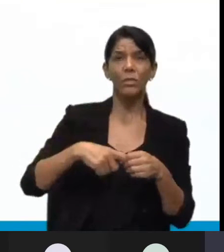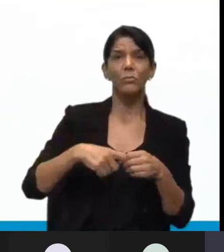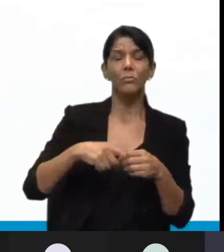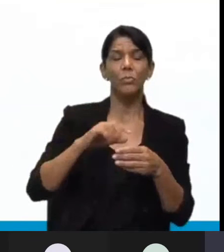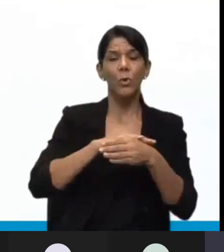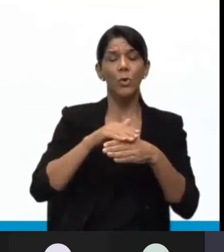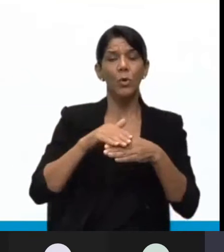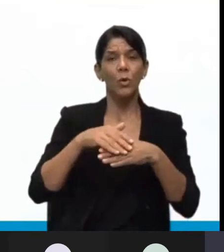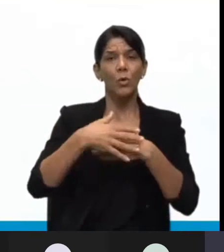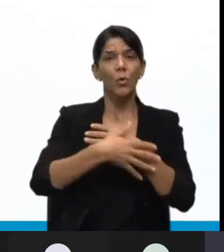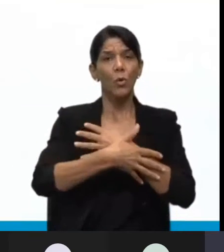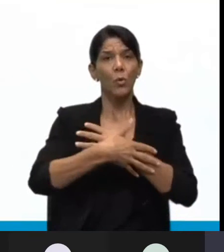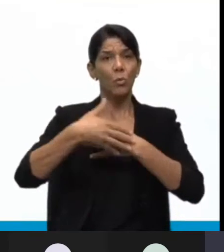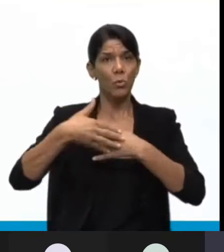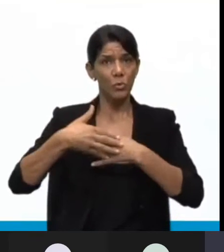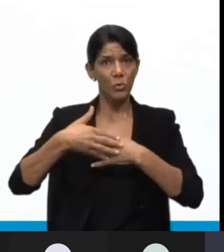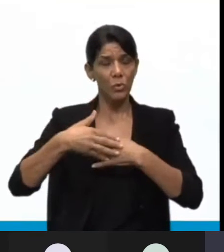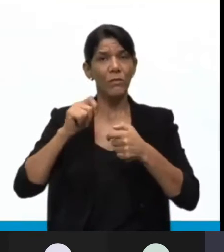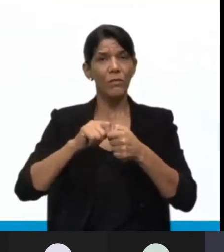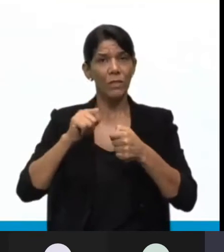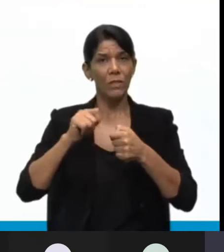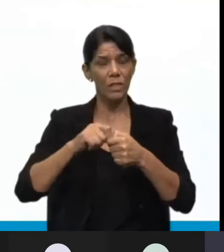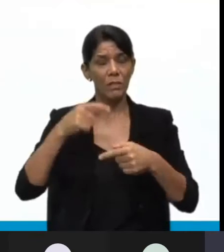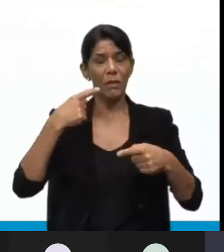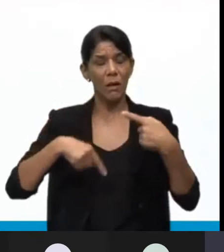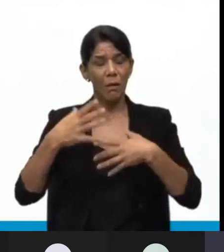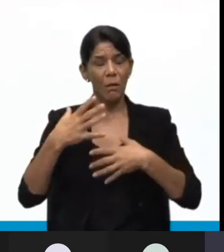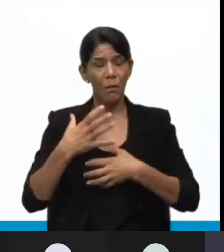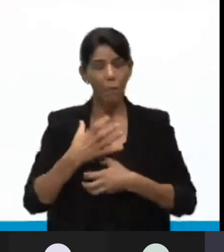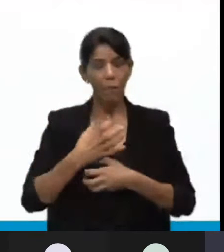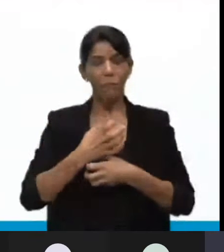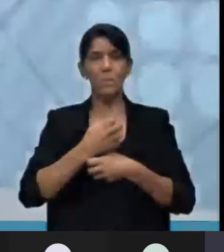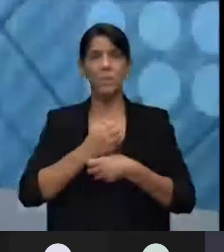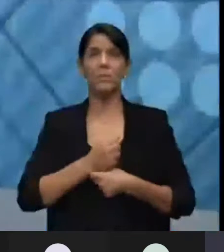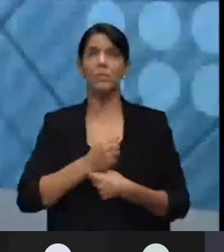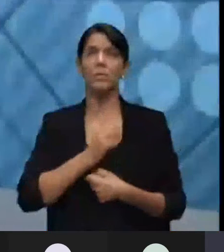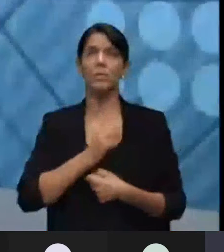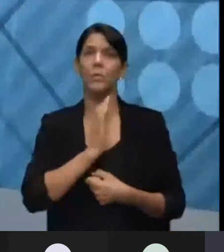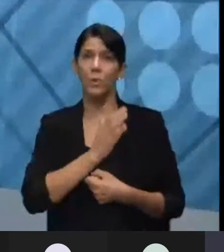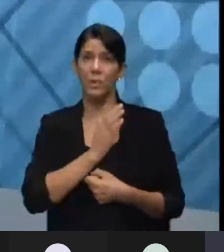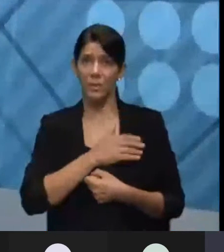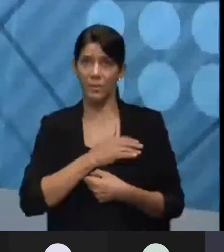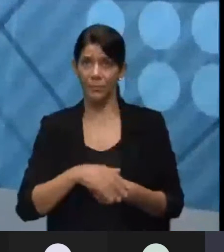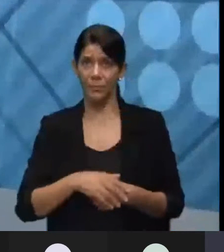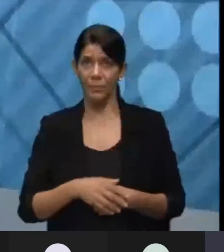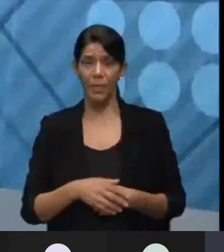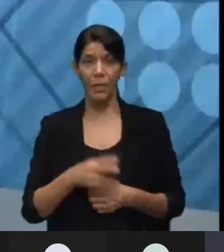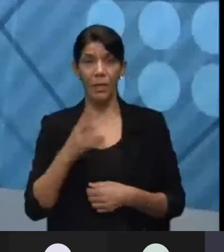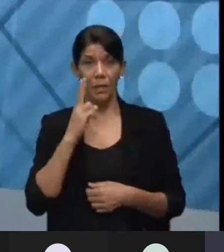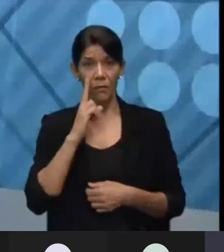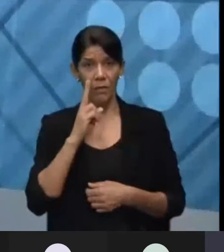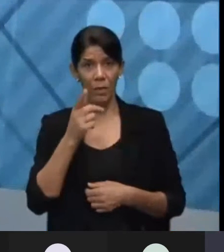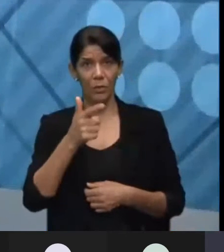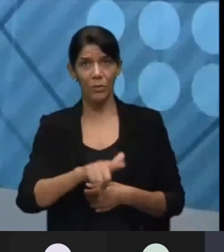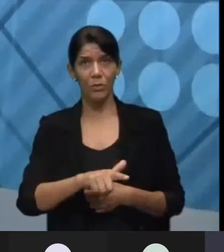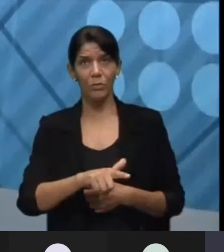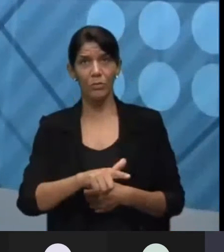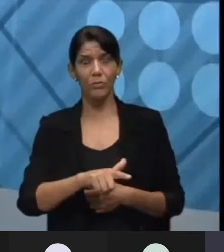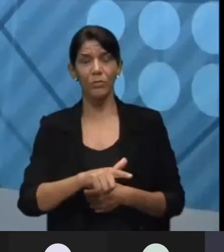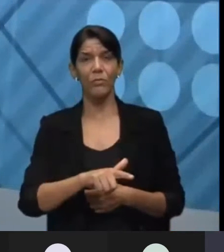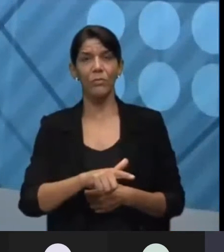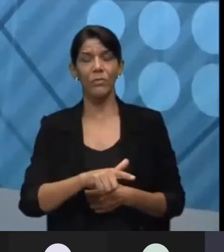músculo cardíaco, promovendo assim, então, a contração aí do coração. Então, agora nós vamos lá, mais uma vez, para